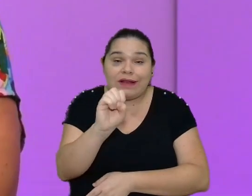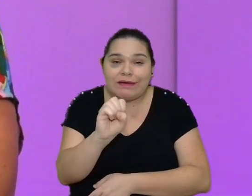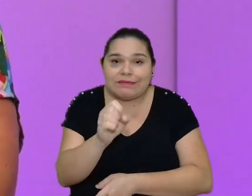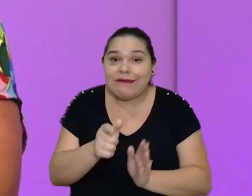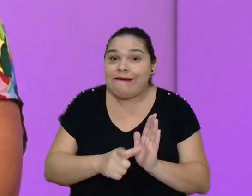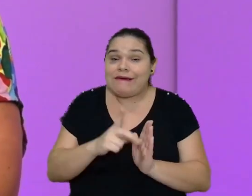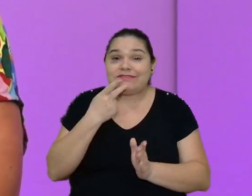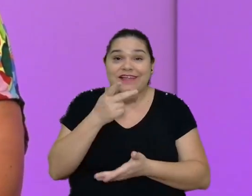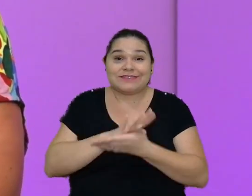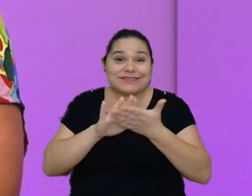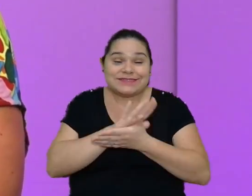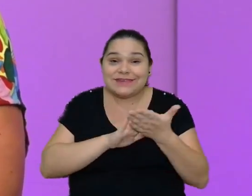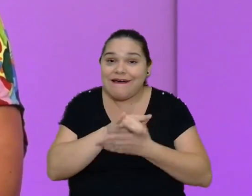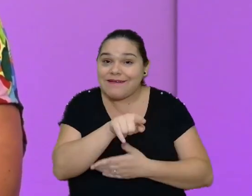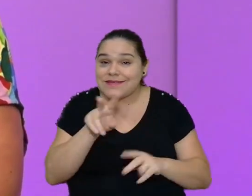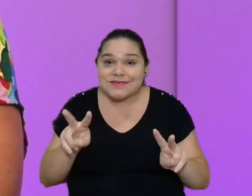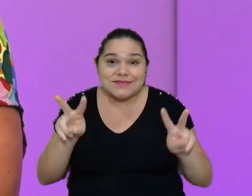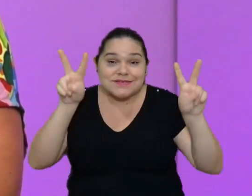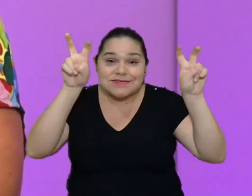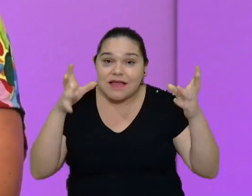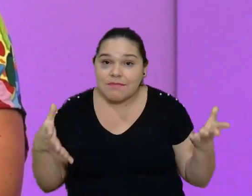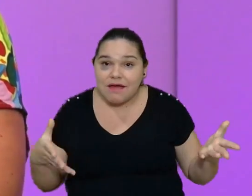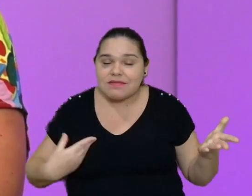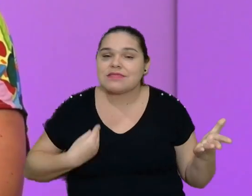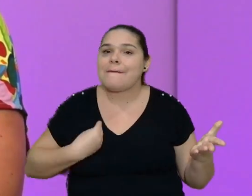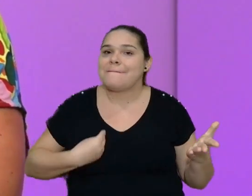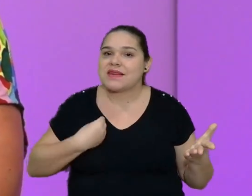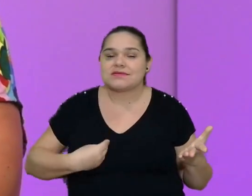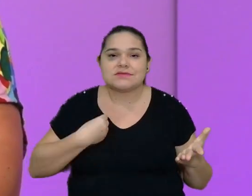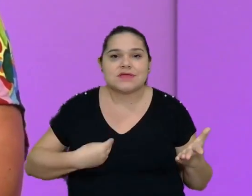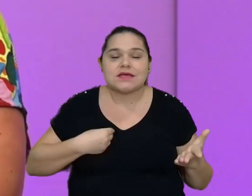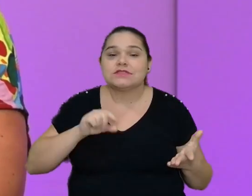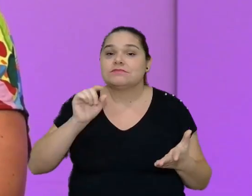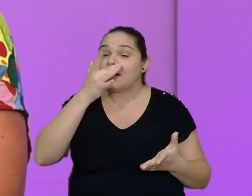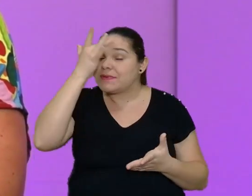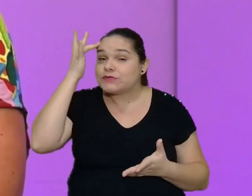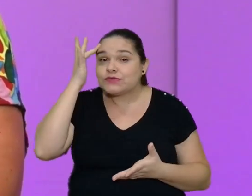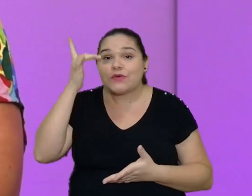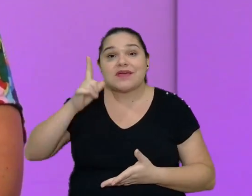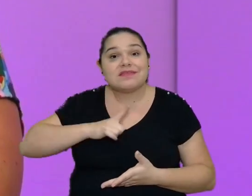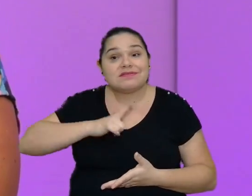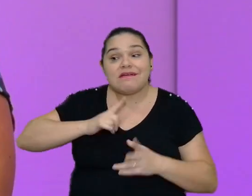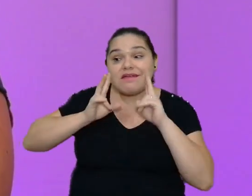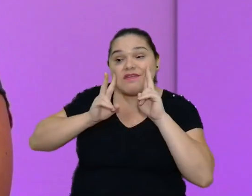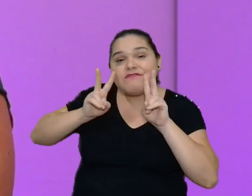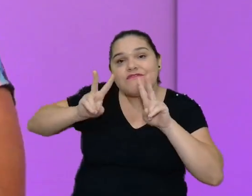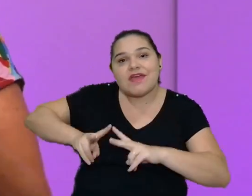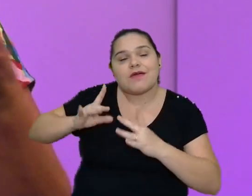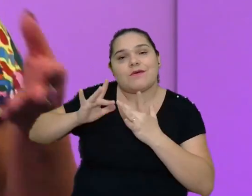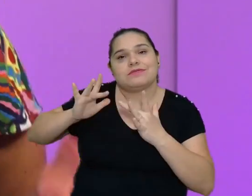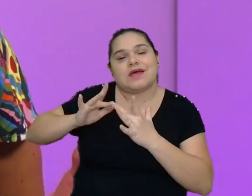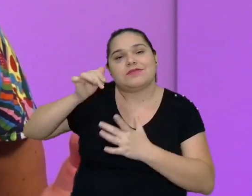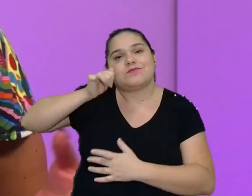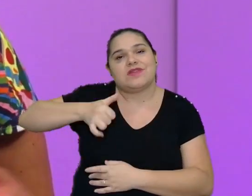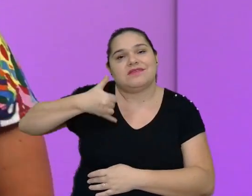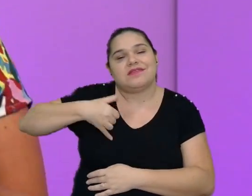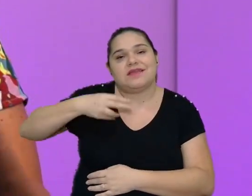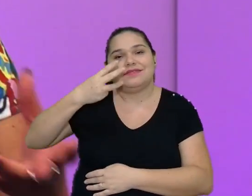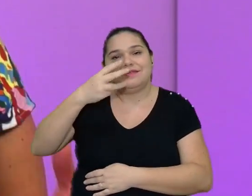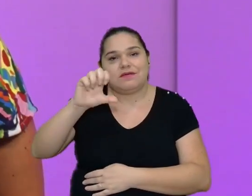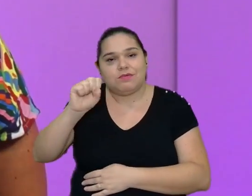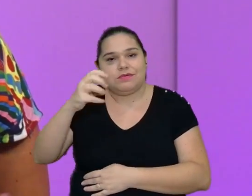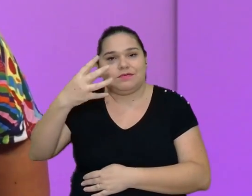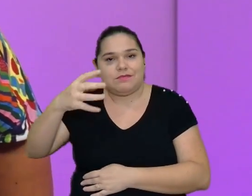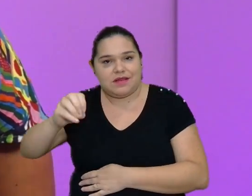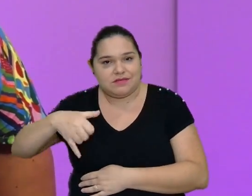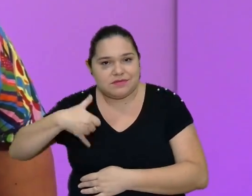está aí muito presente para quem convive com essas mulheres, vê isso. Então, você poder, numa